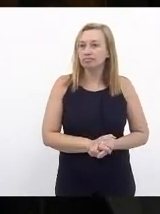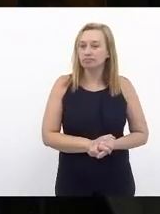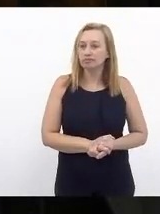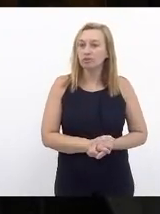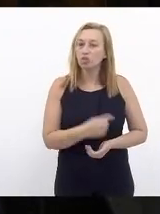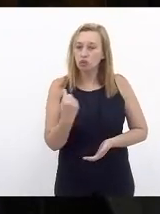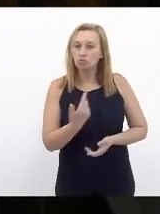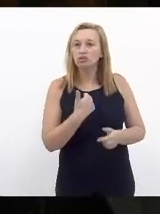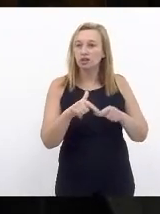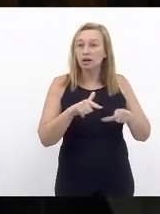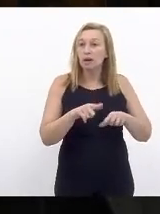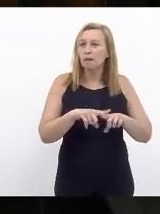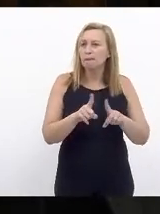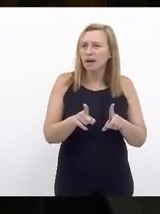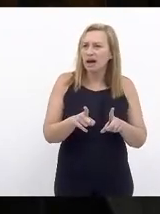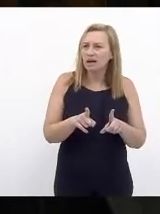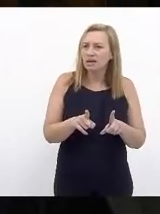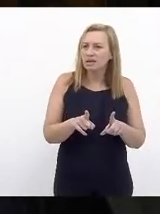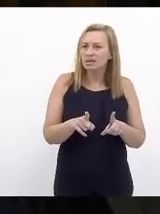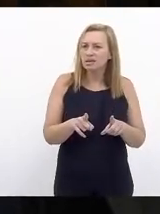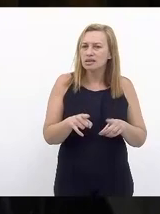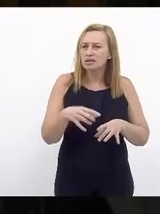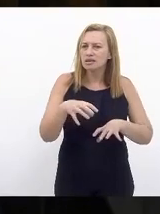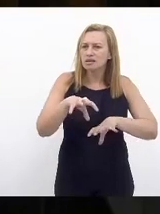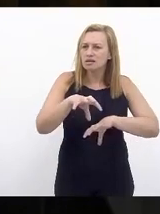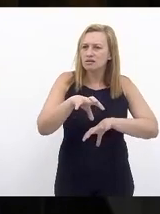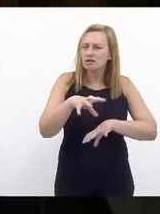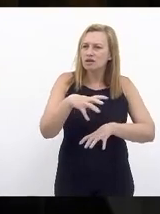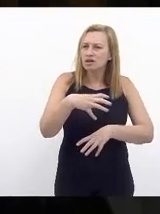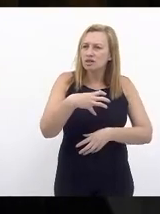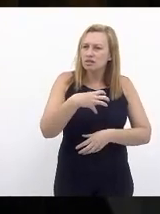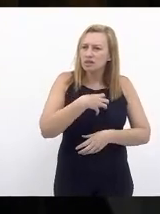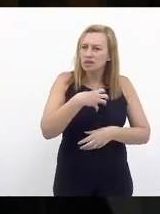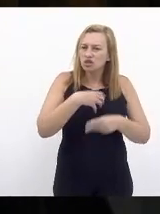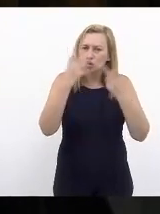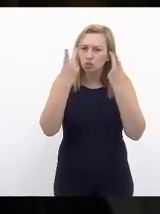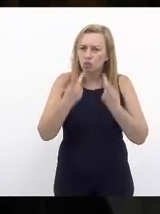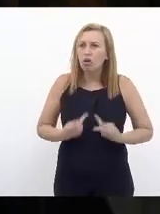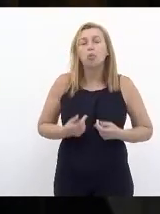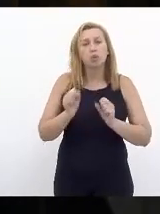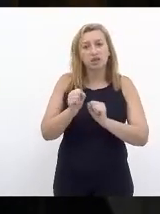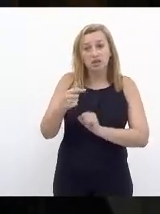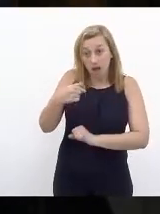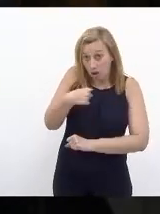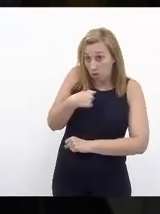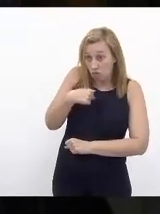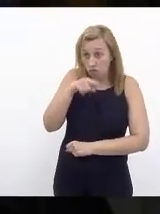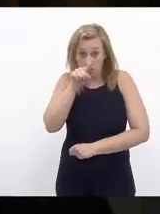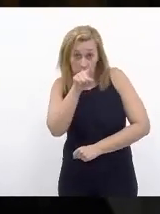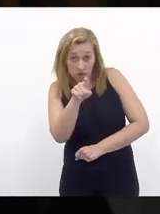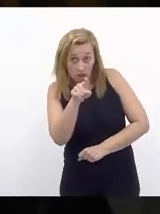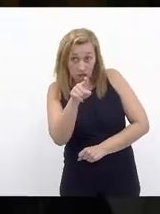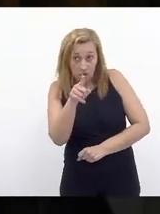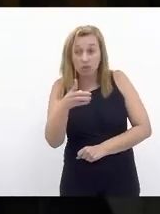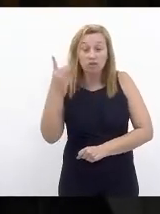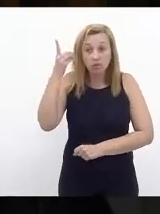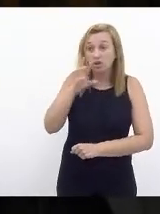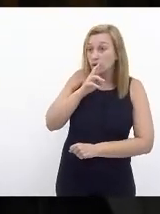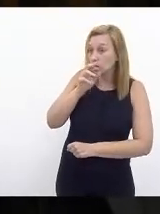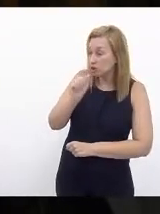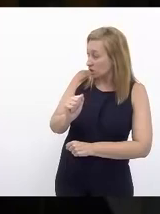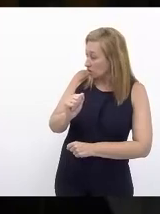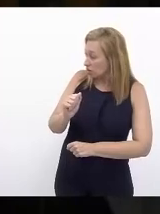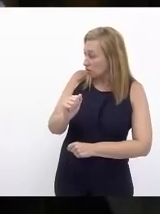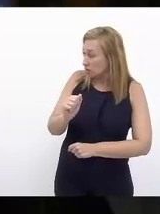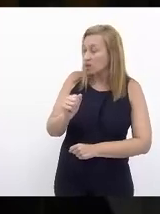papel. Mas aflora o lado humano, porra. Poderia ser eu, você, o deputado Rodrigo, a deputada